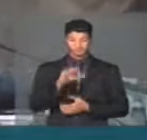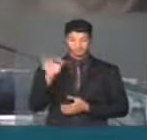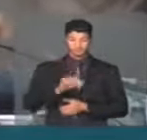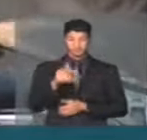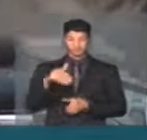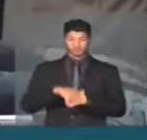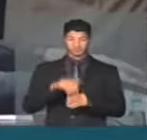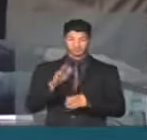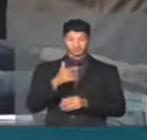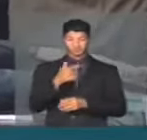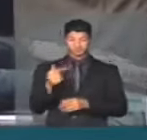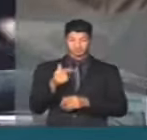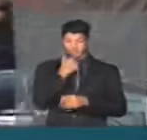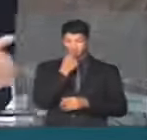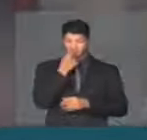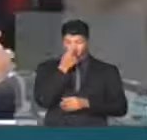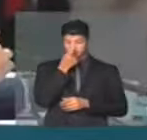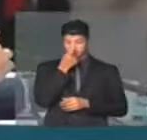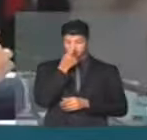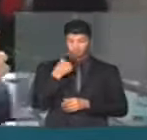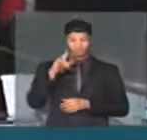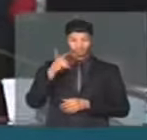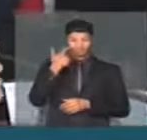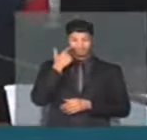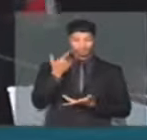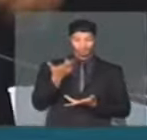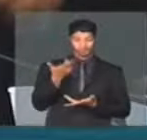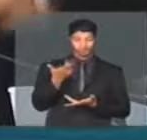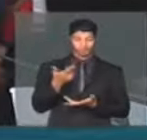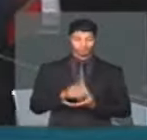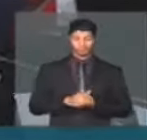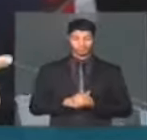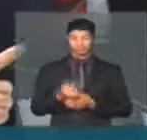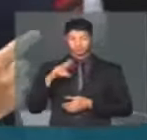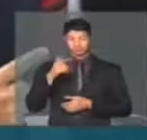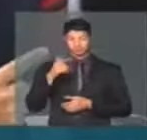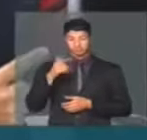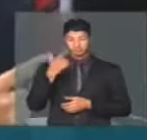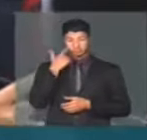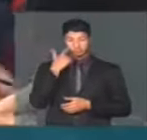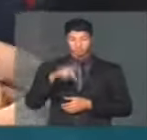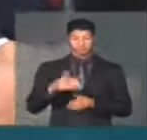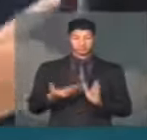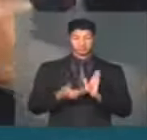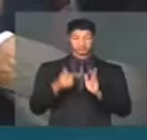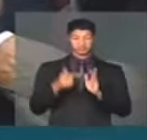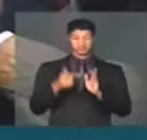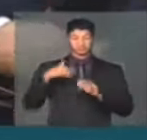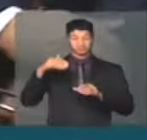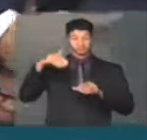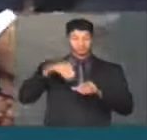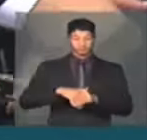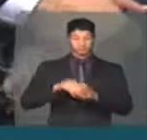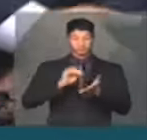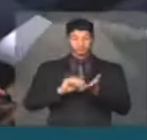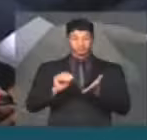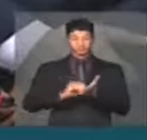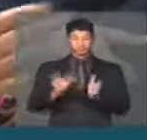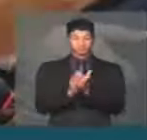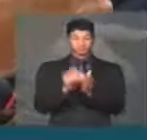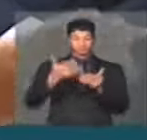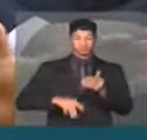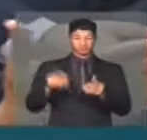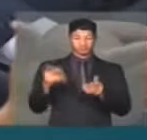votou, 27. Ó, eu nunca vi isso. Eu nunca vi isso nessa casa, eu ter que votar orientando